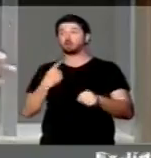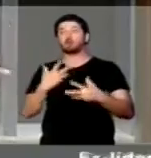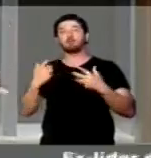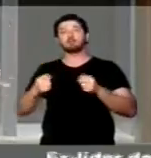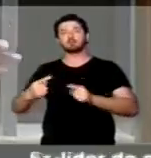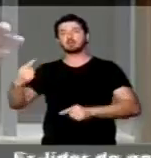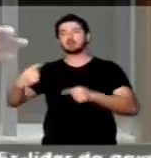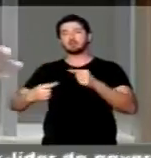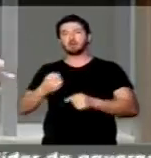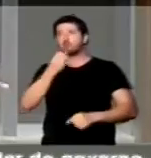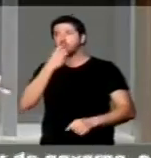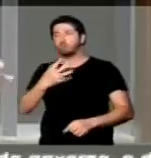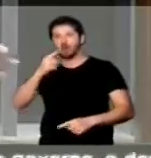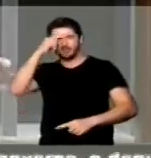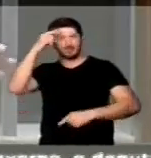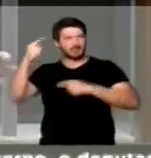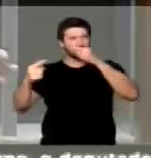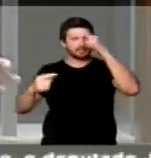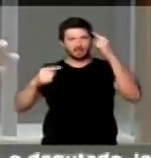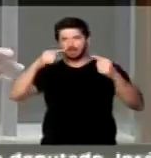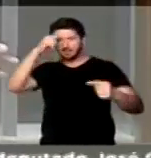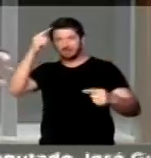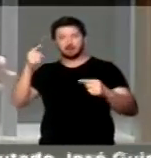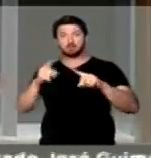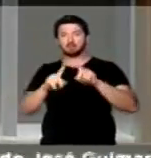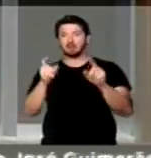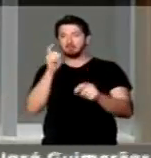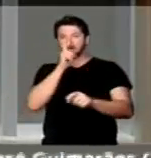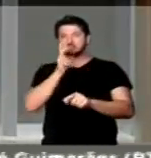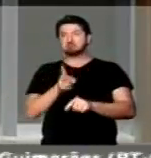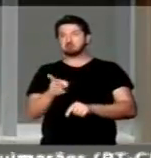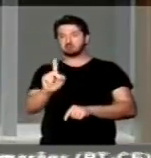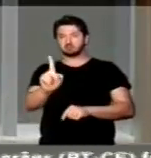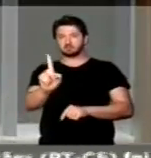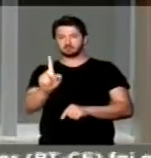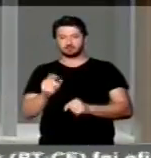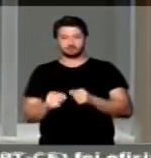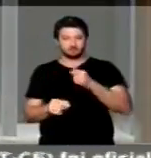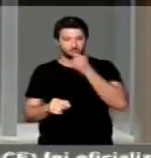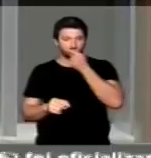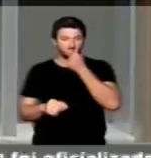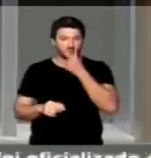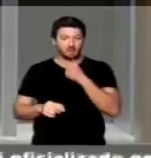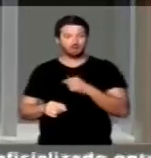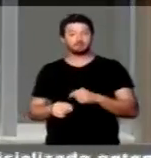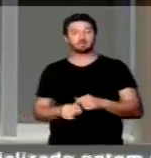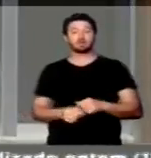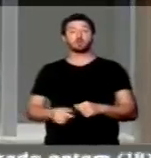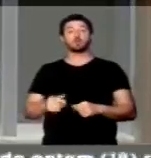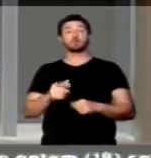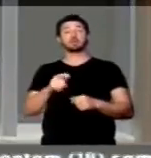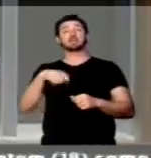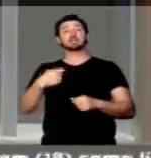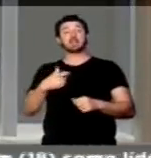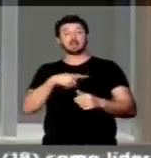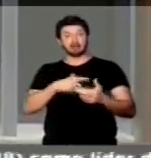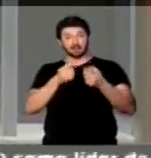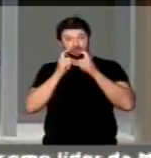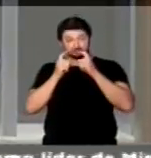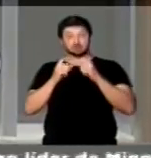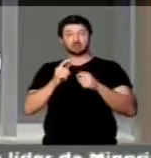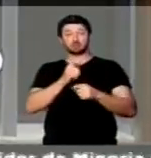bom combate, o combate de ideias, mas não vamos deixar que a mentira prevaleça. A pasta das relações exteriores está em boas mãos. O Brasil vai